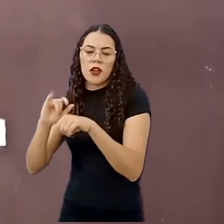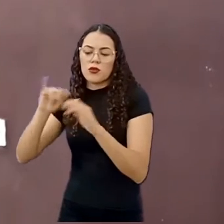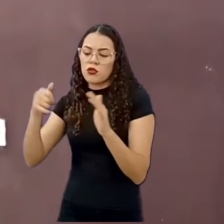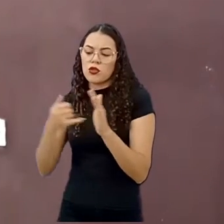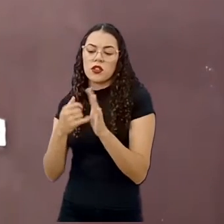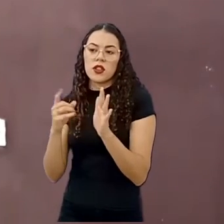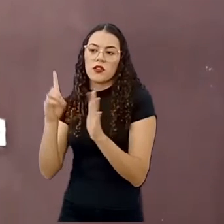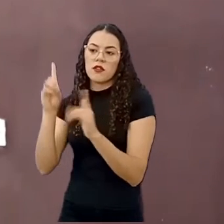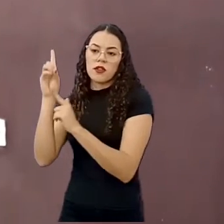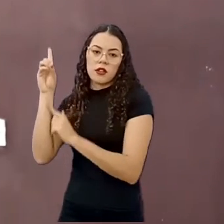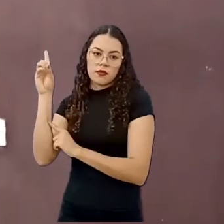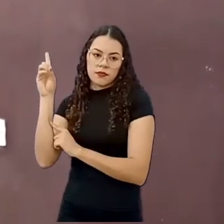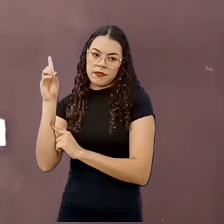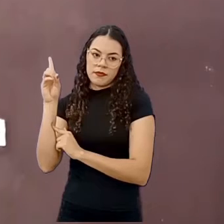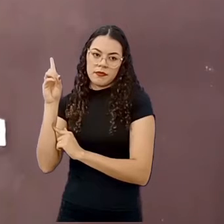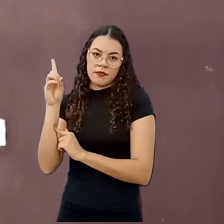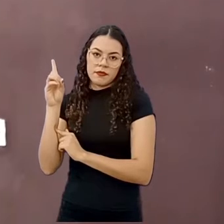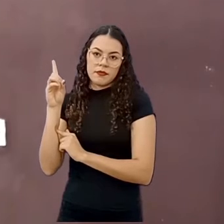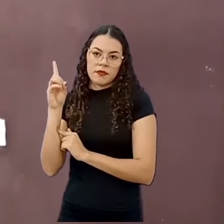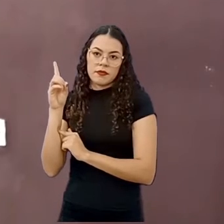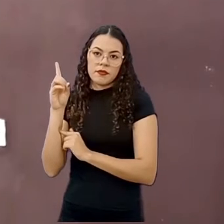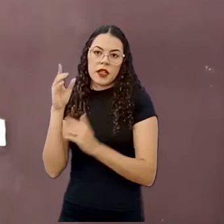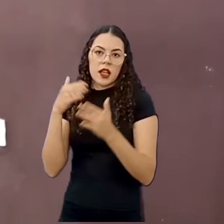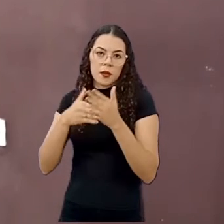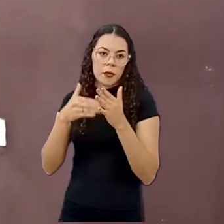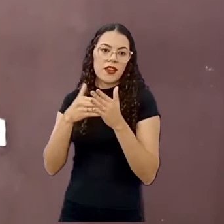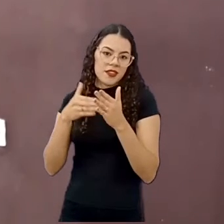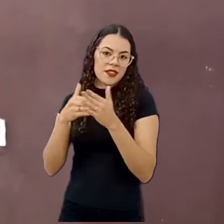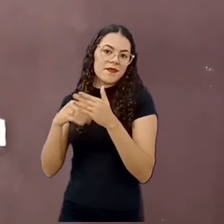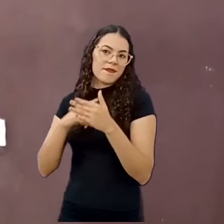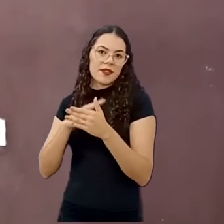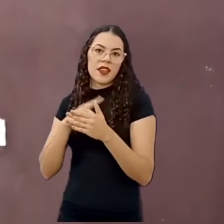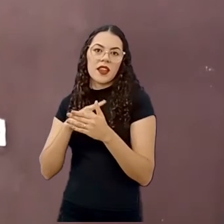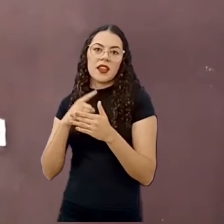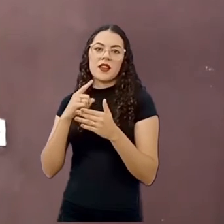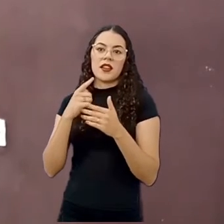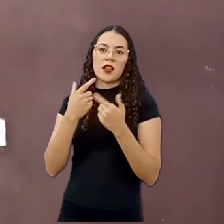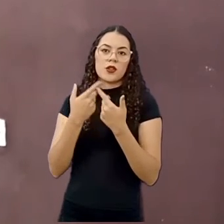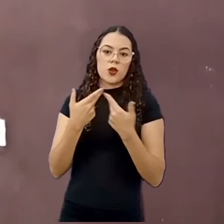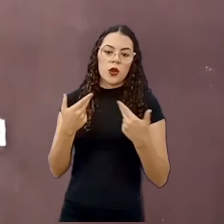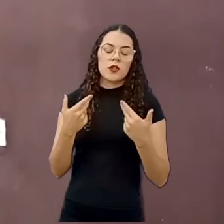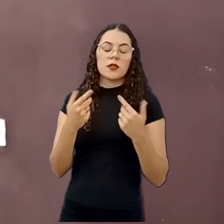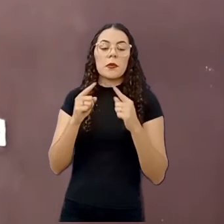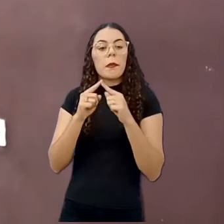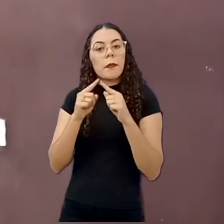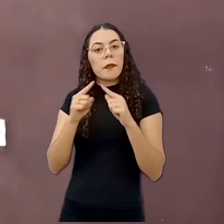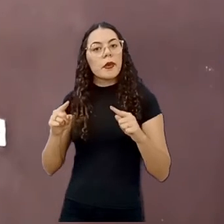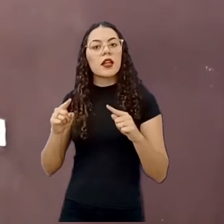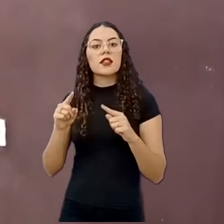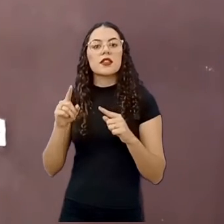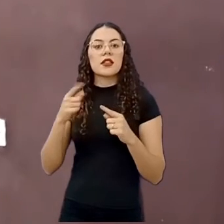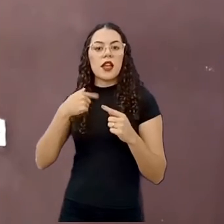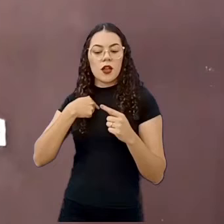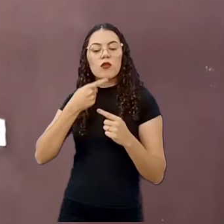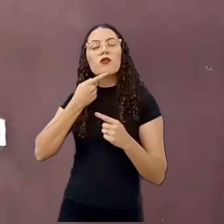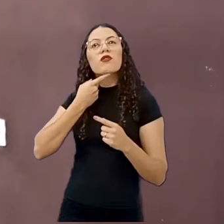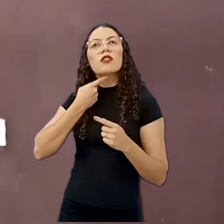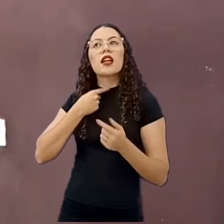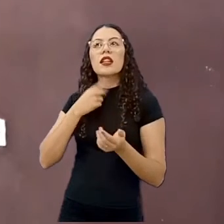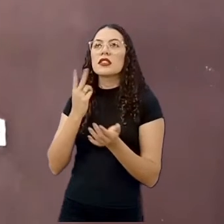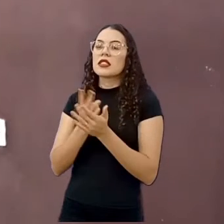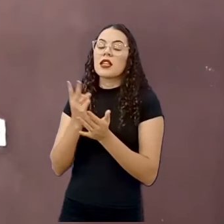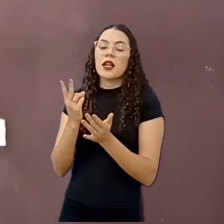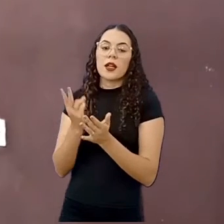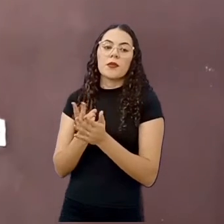quisesse. Mesmo diante das limitações, das circunstâncias, mas o meu desejo até então tem